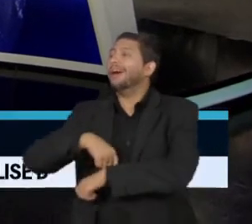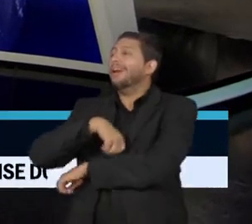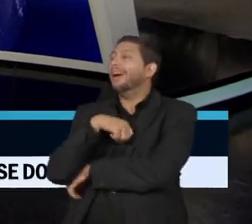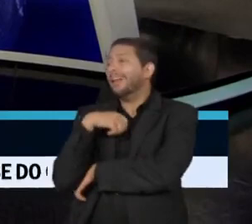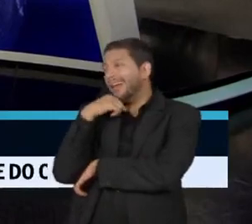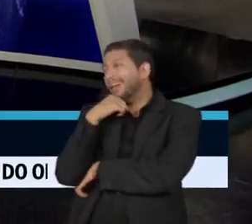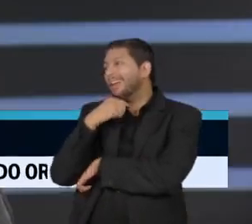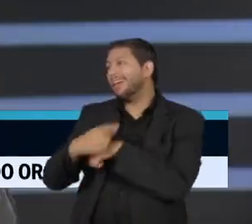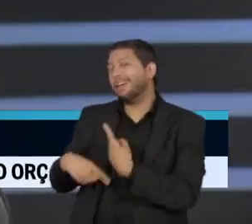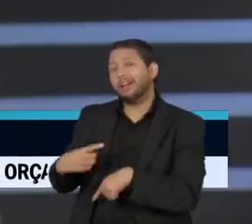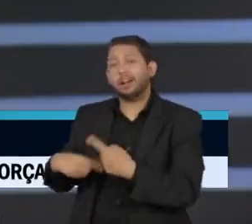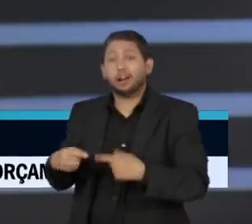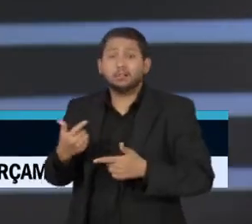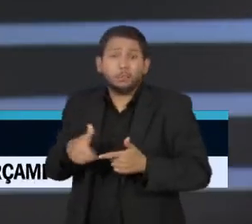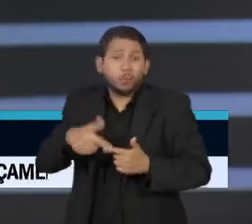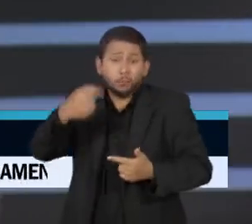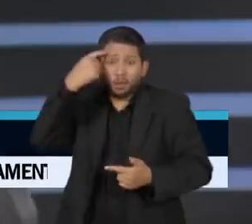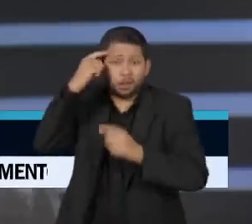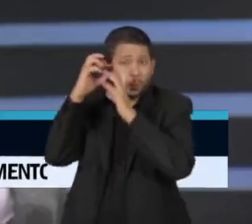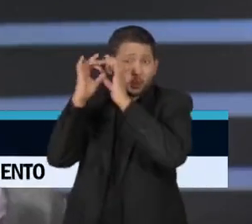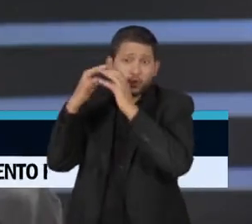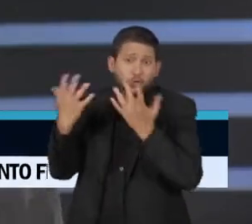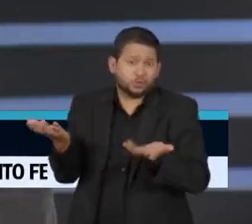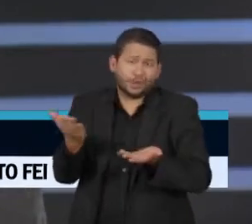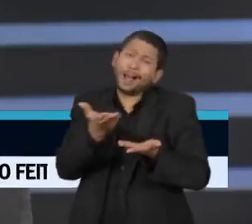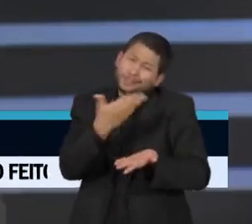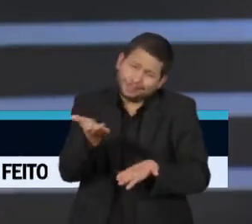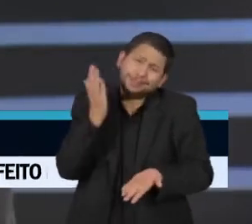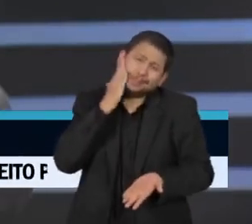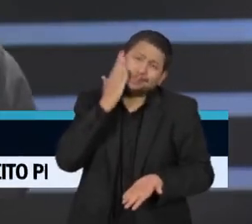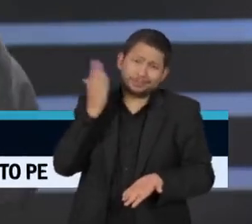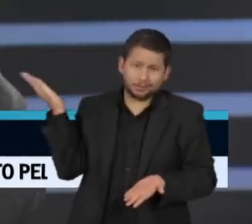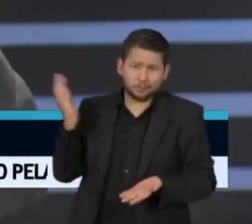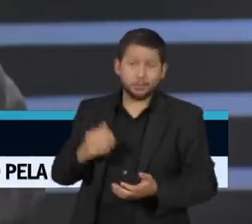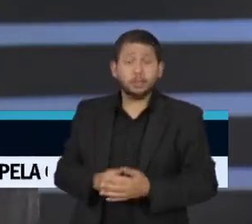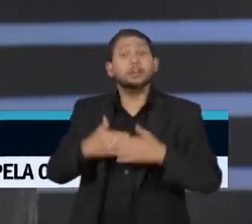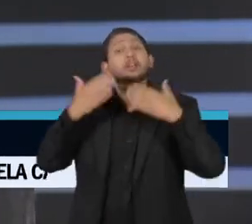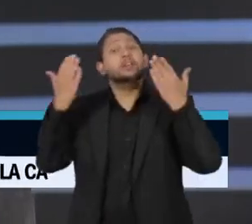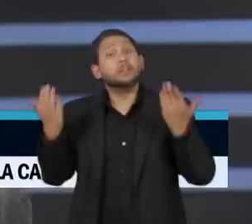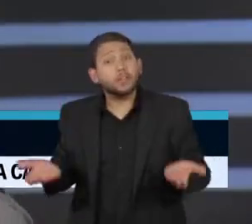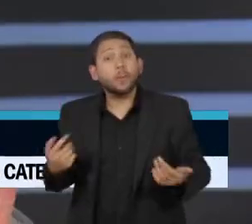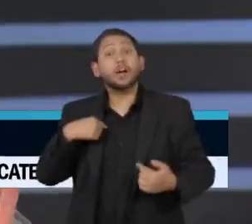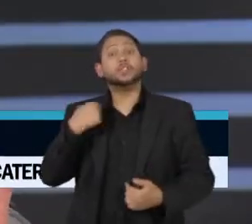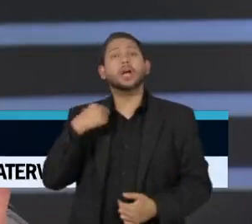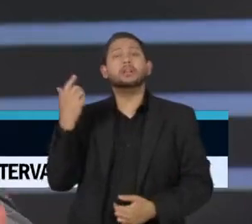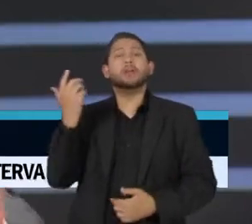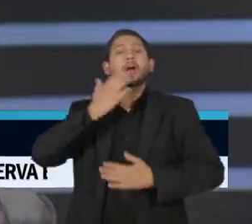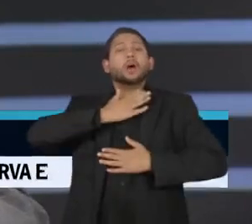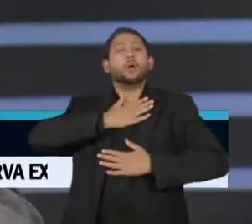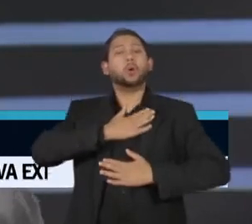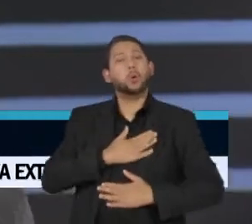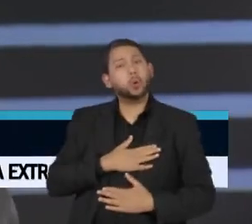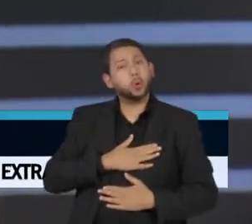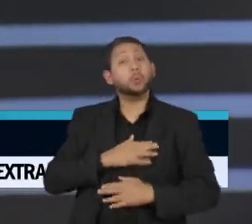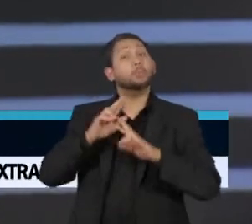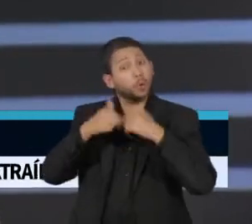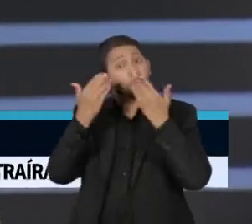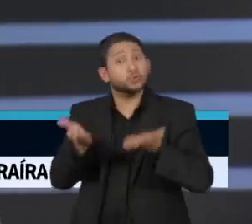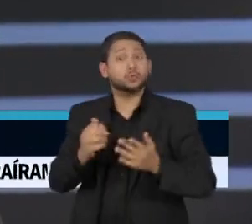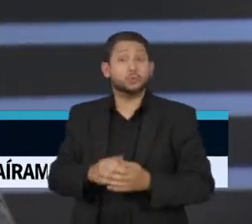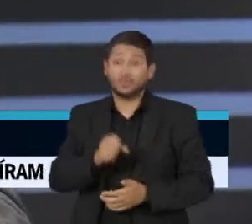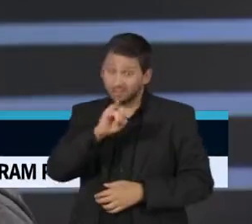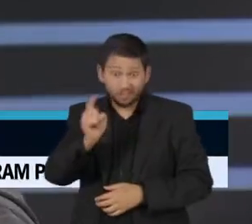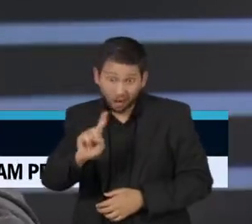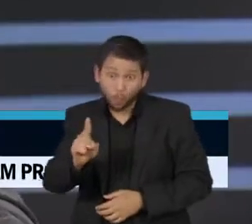trabalho e tem problemas cognitivos todo mundo sabe então nós estamos salvos por causa disso Senão nós já